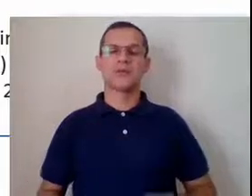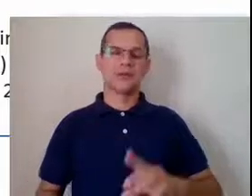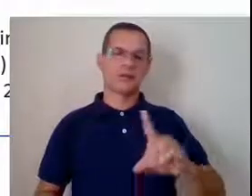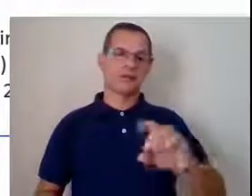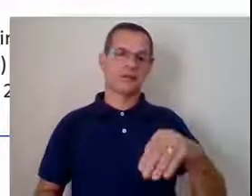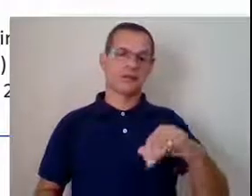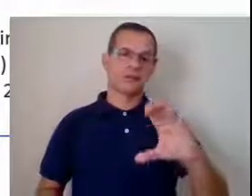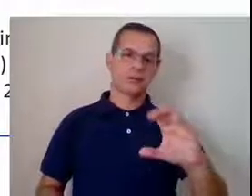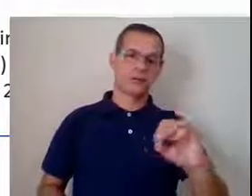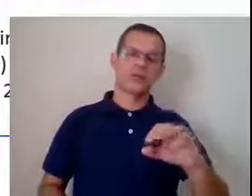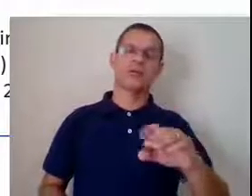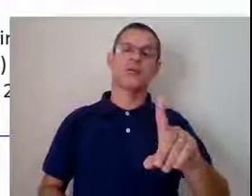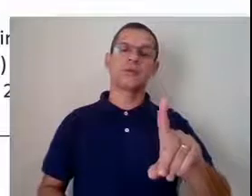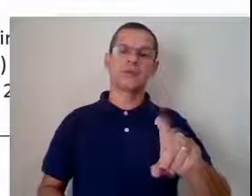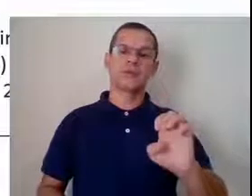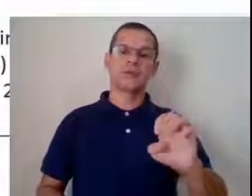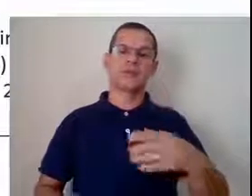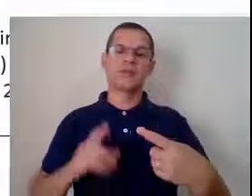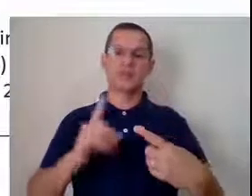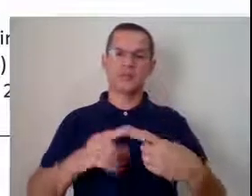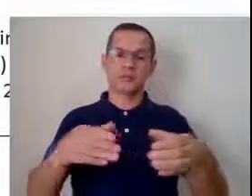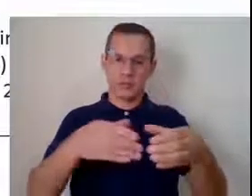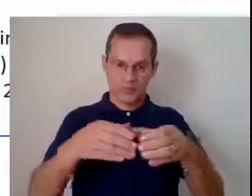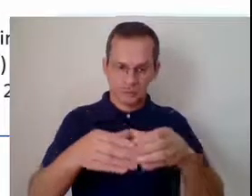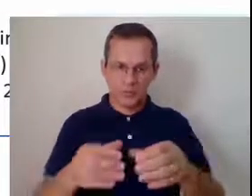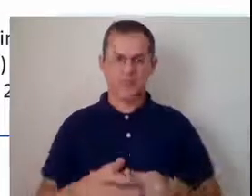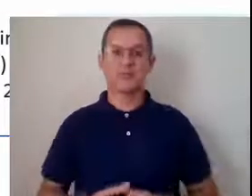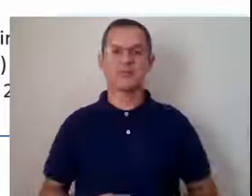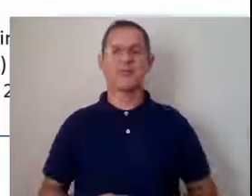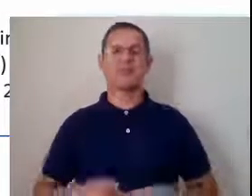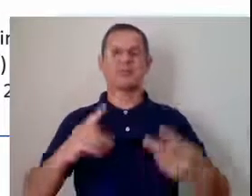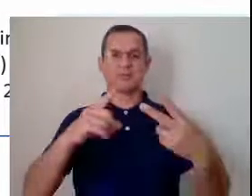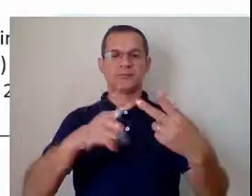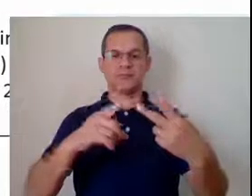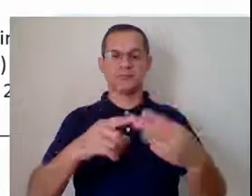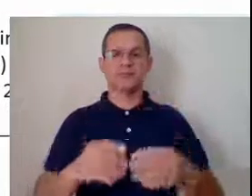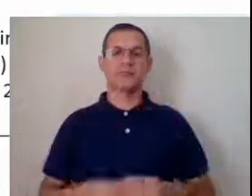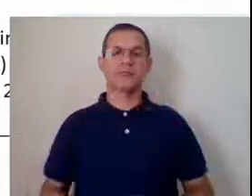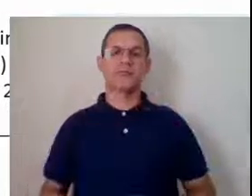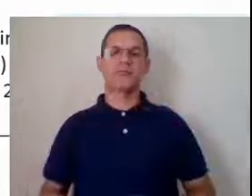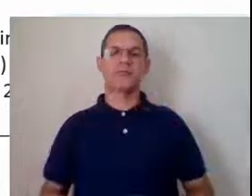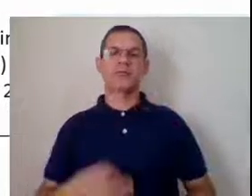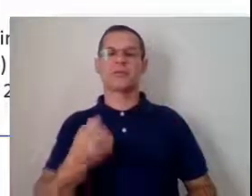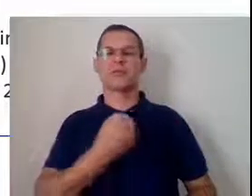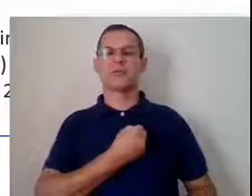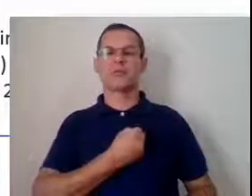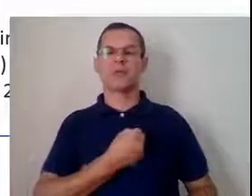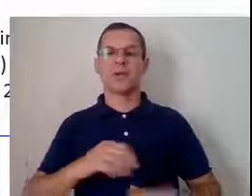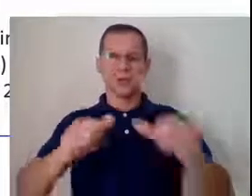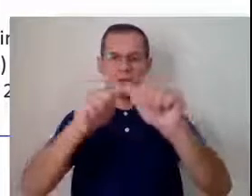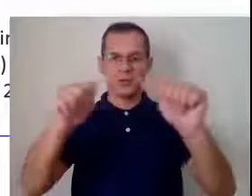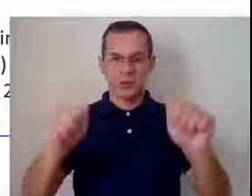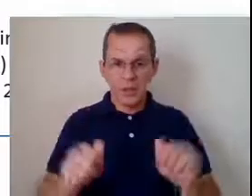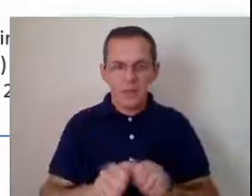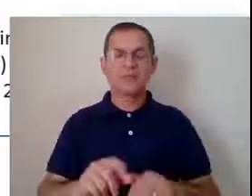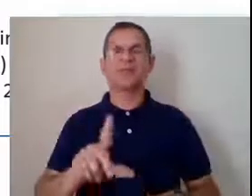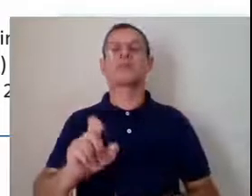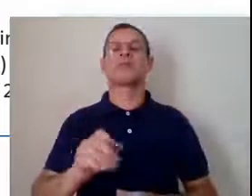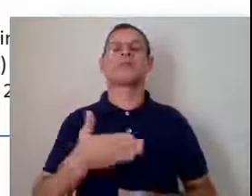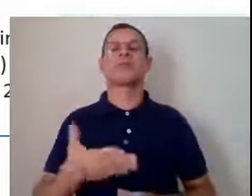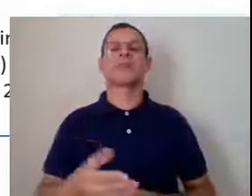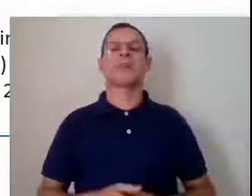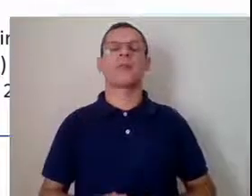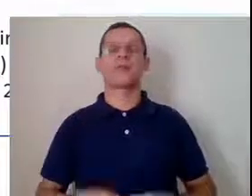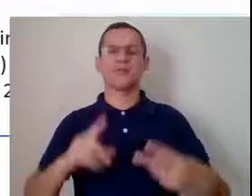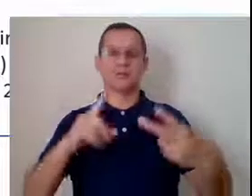domínio, ou seja, o primeiro conjunto, e o segundo elemento pertence à imagem, ou seja,